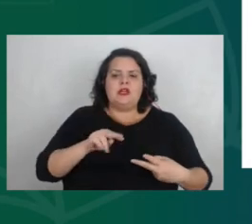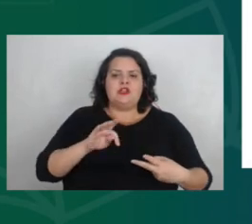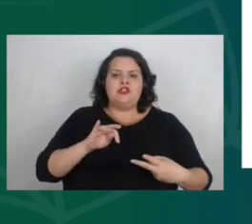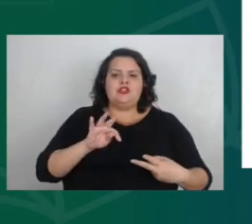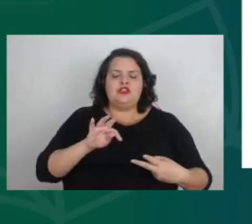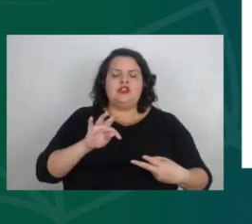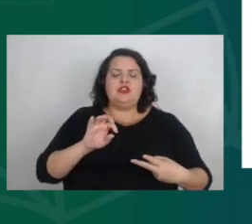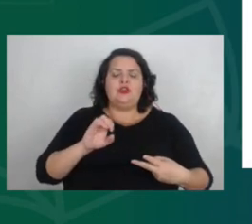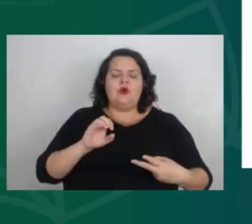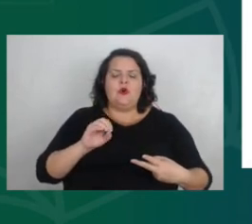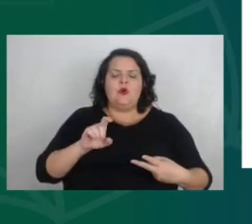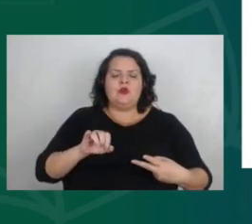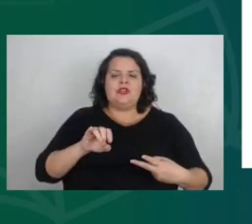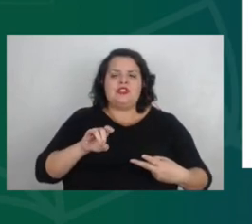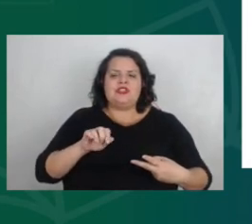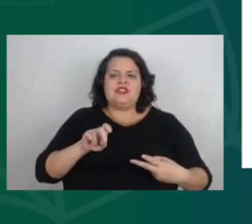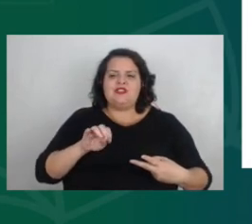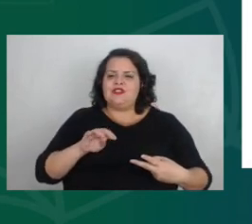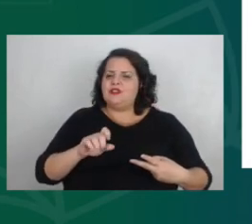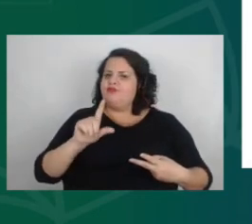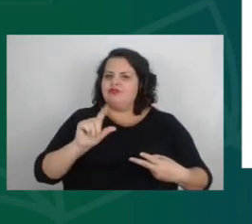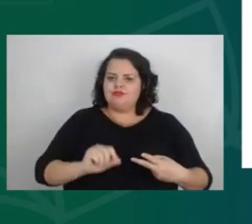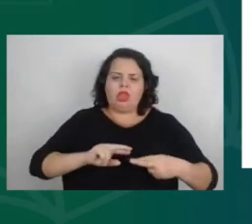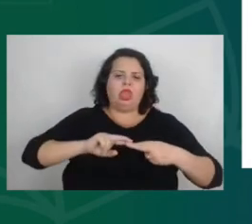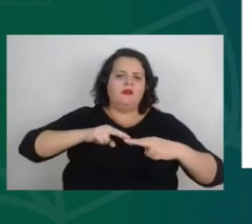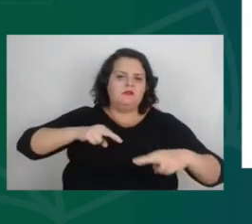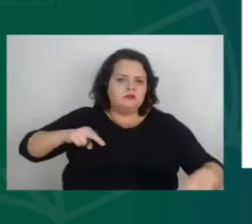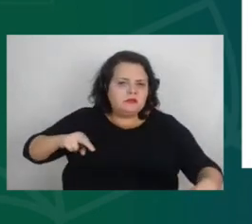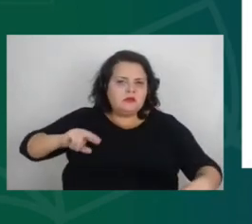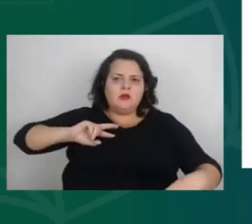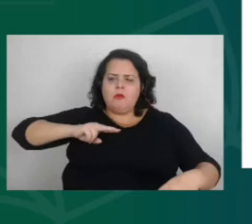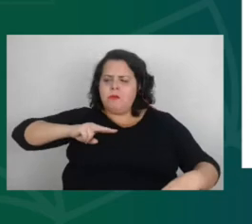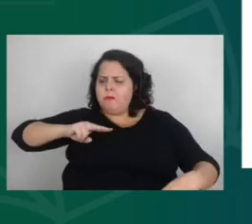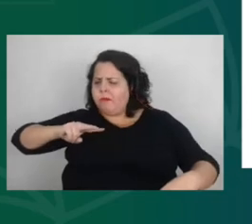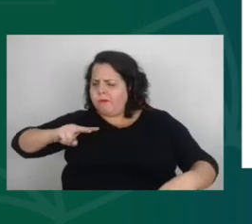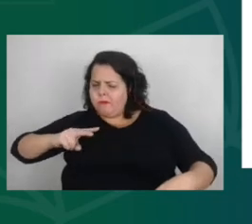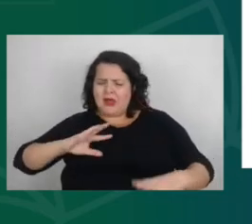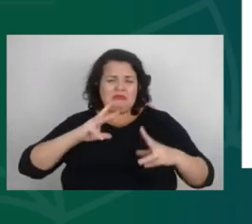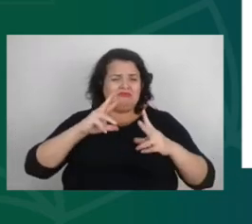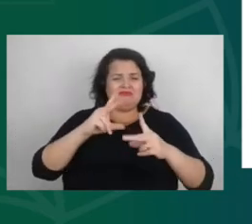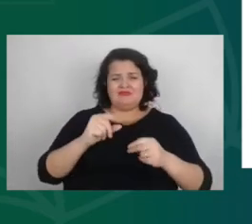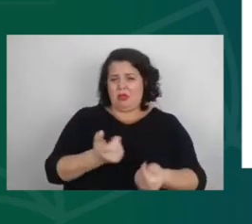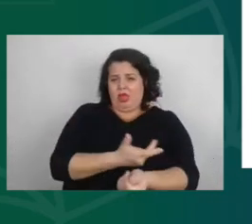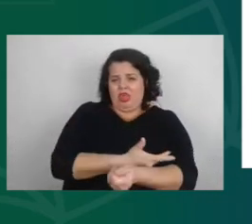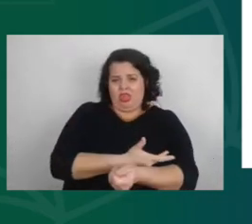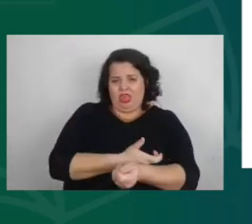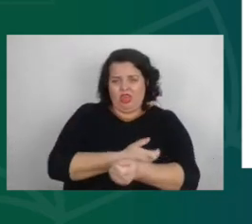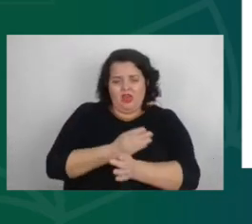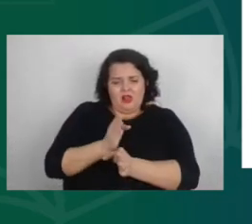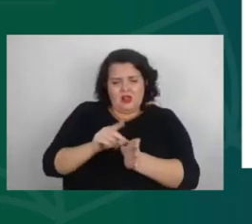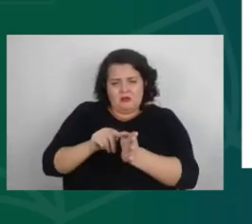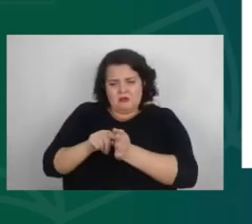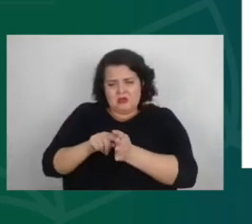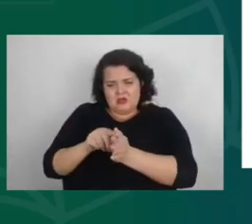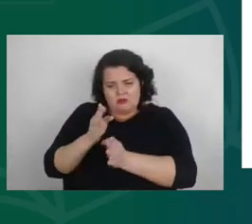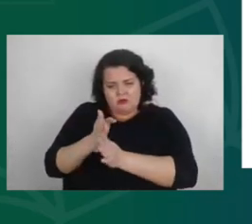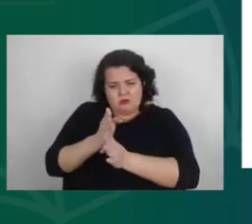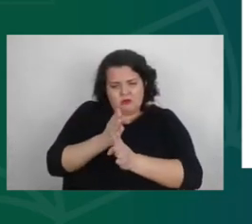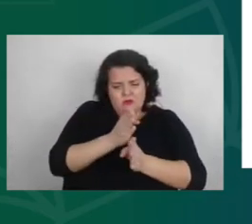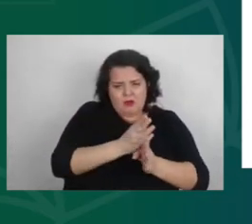DNA eles foram aumentados, ou seja, todos aqueles resultados que nós estamos encontrando nos seres humanos, ele também